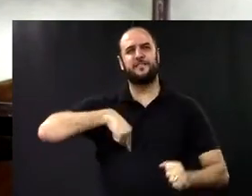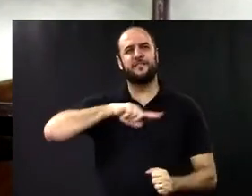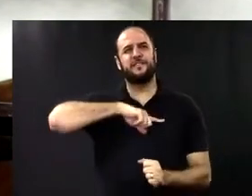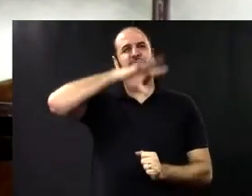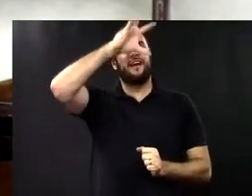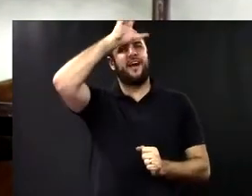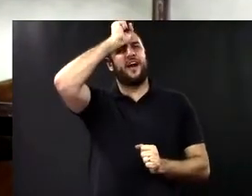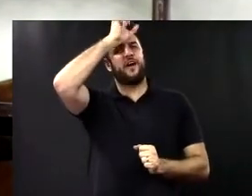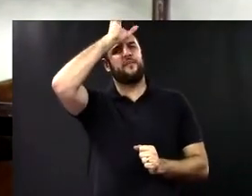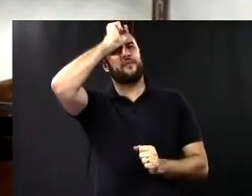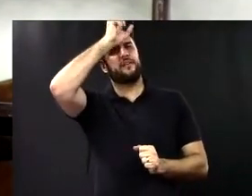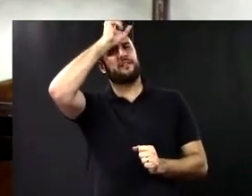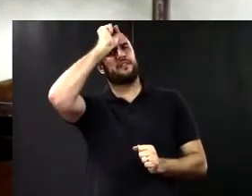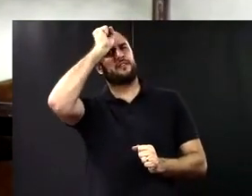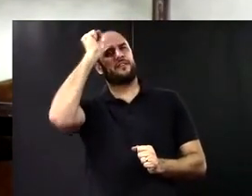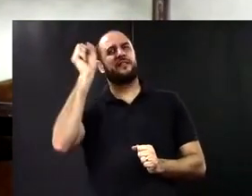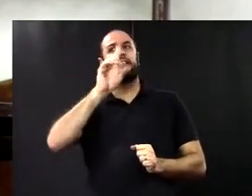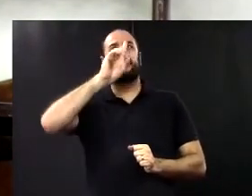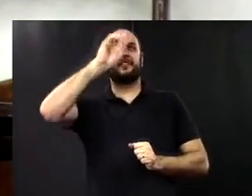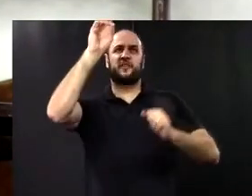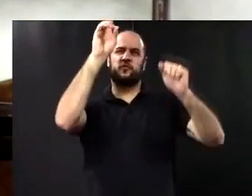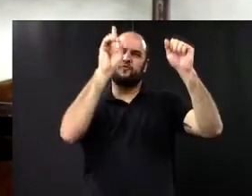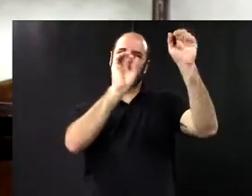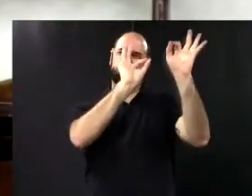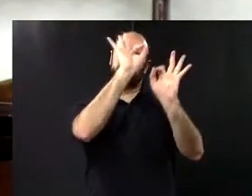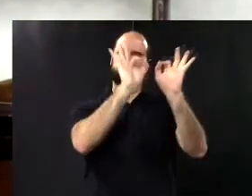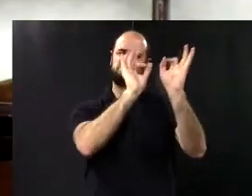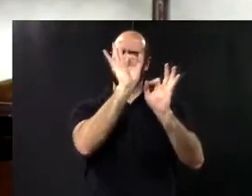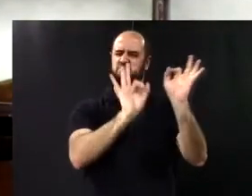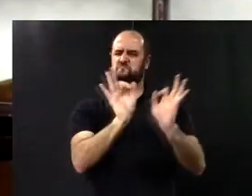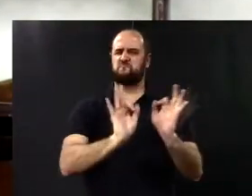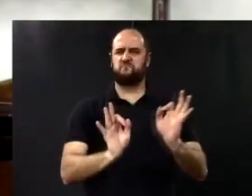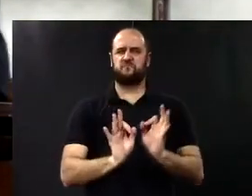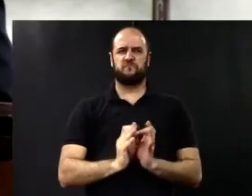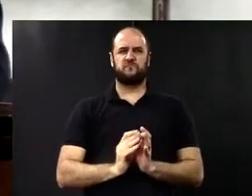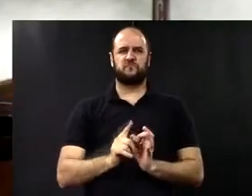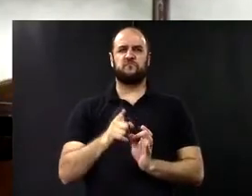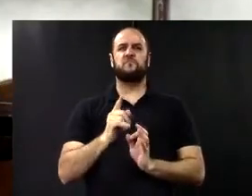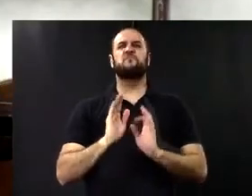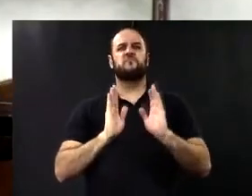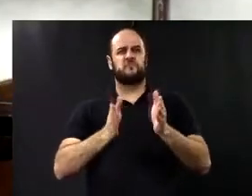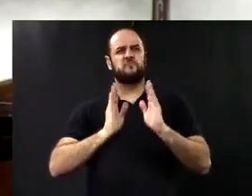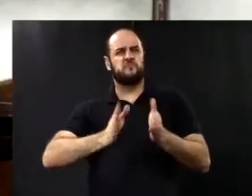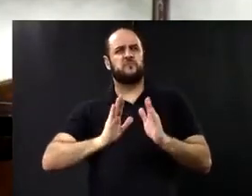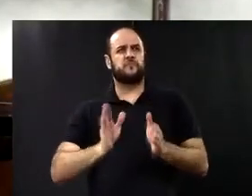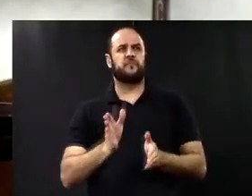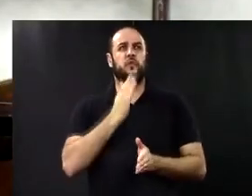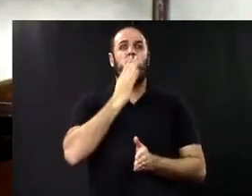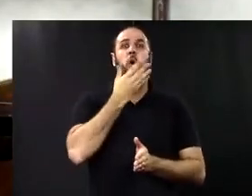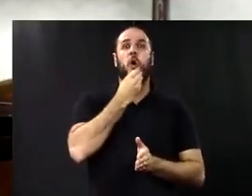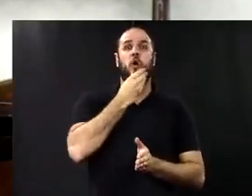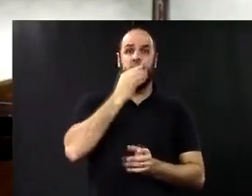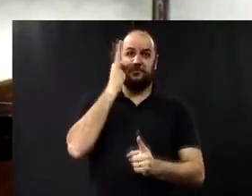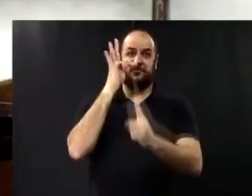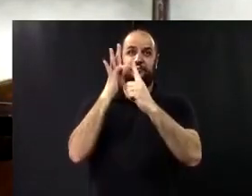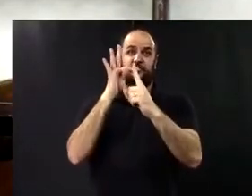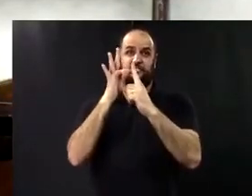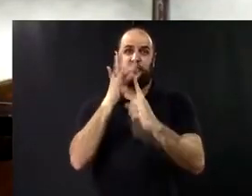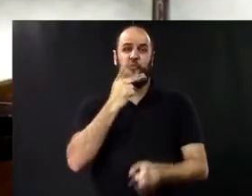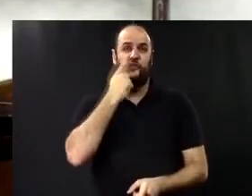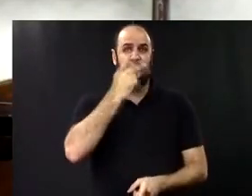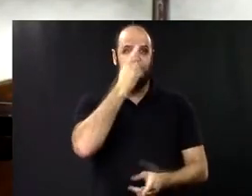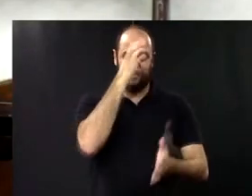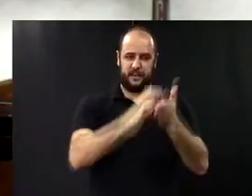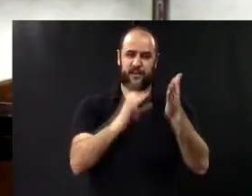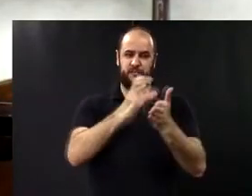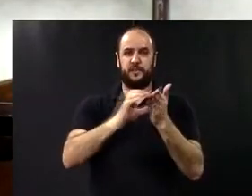ser moldados pelo Deus vivo e verdadeiro. Tiago vai falar isso para nós. Tiago, lá no capítulo 1, ele vai, no